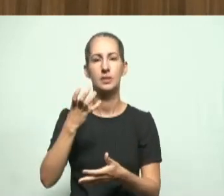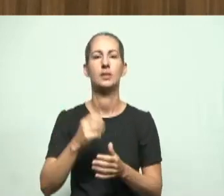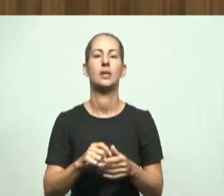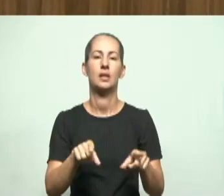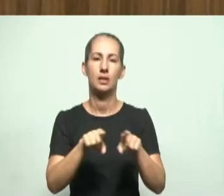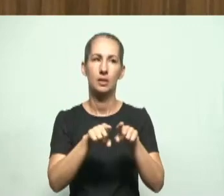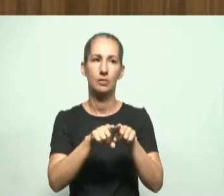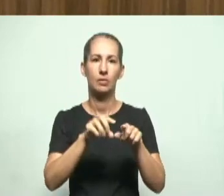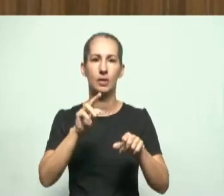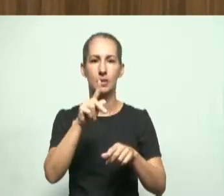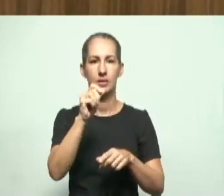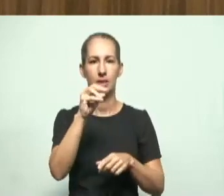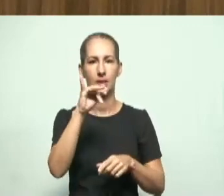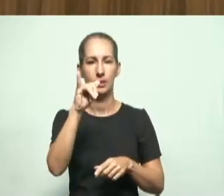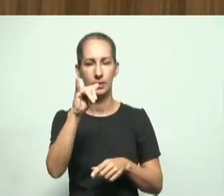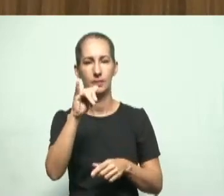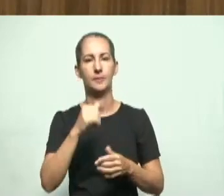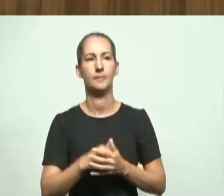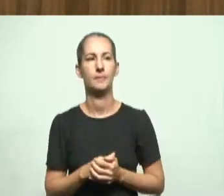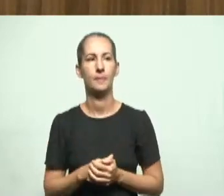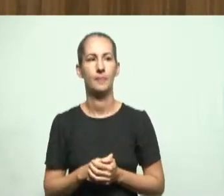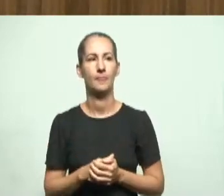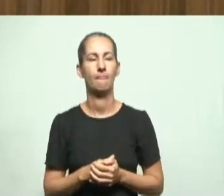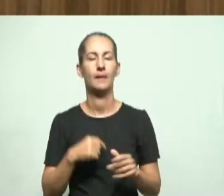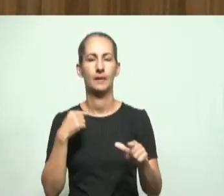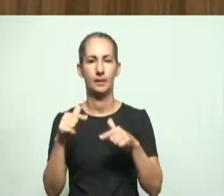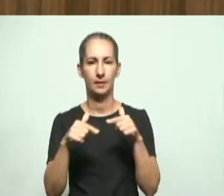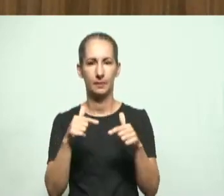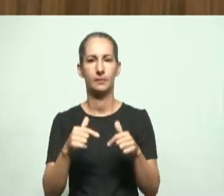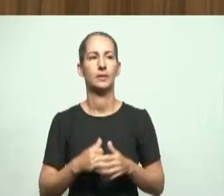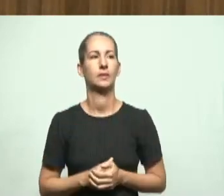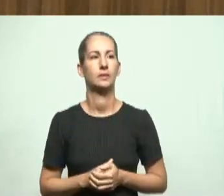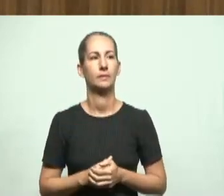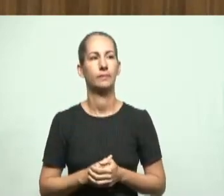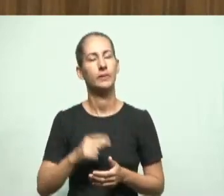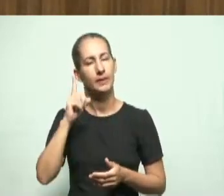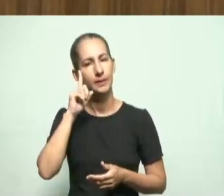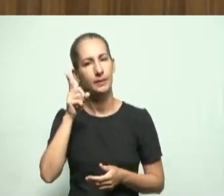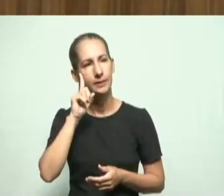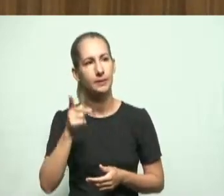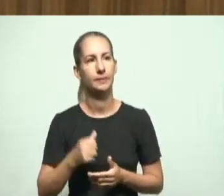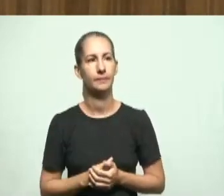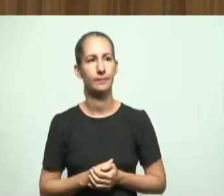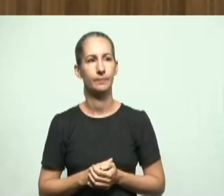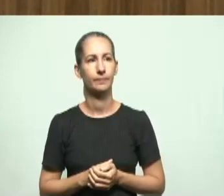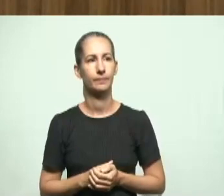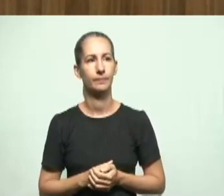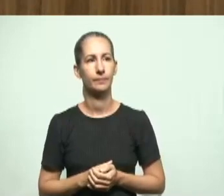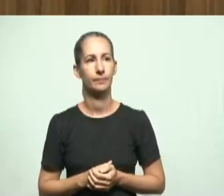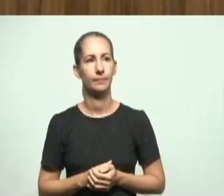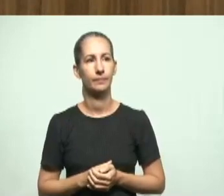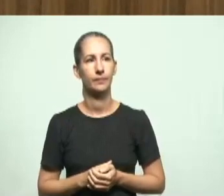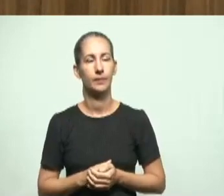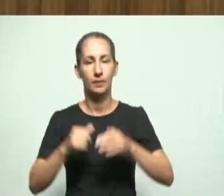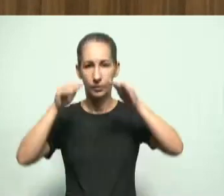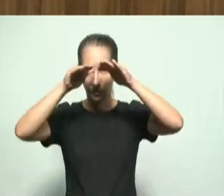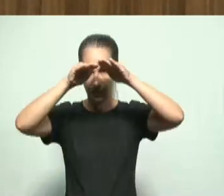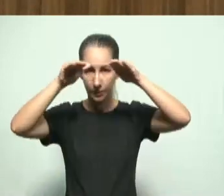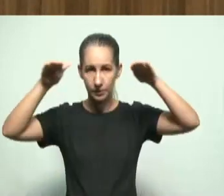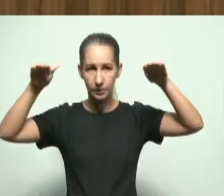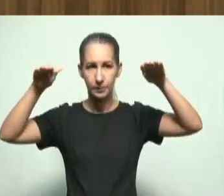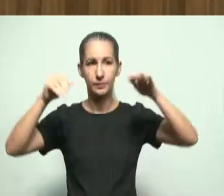na do Casaque. Então, é nosso trabalho dia a dia. Estamos cobrindo a quadra lá